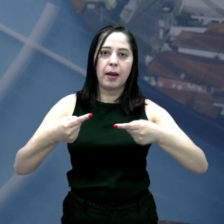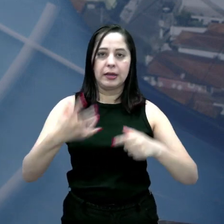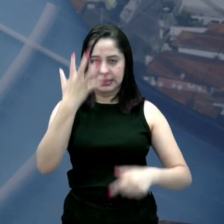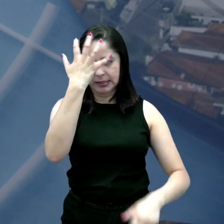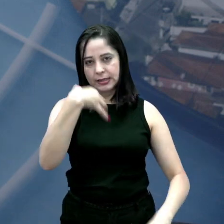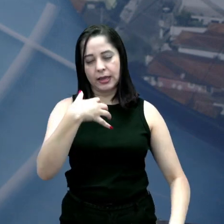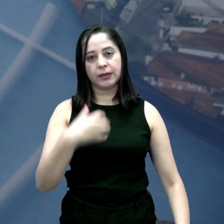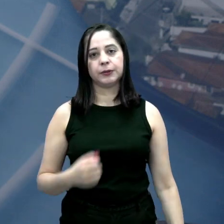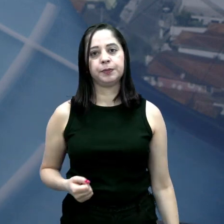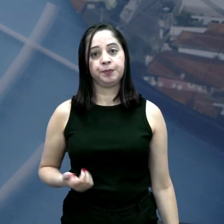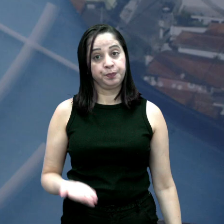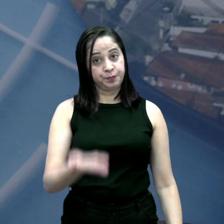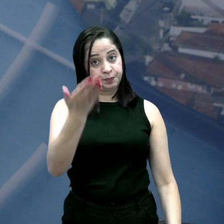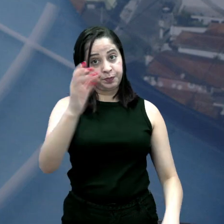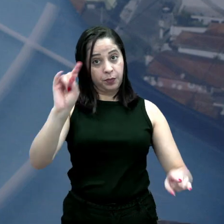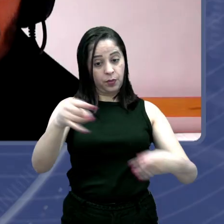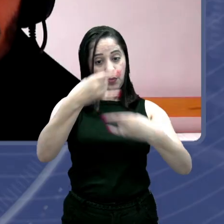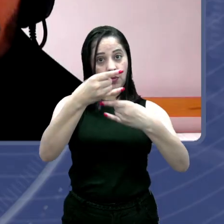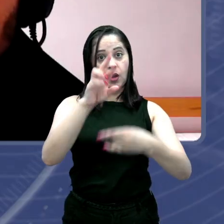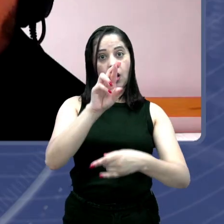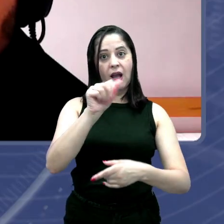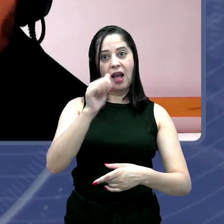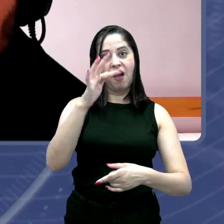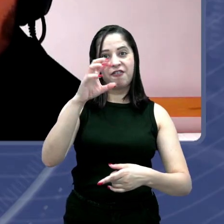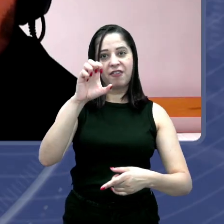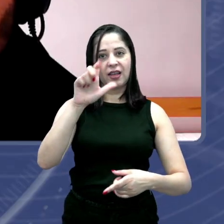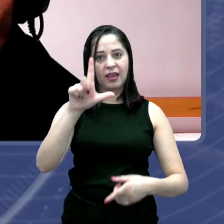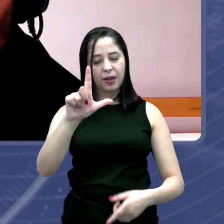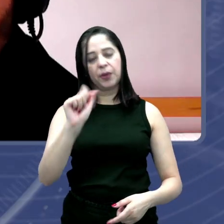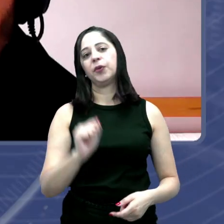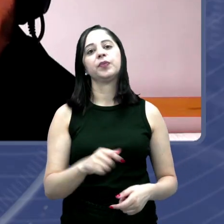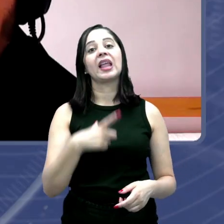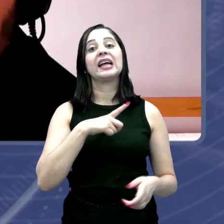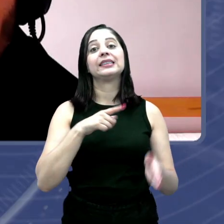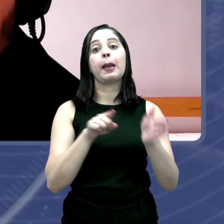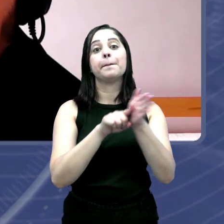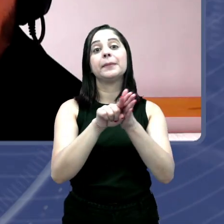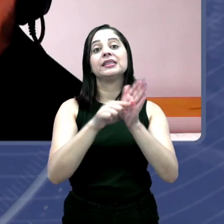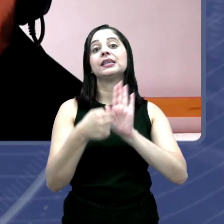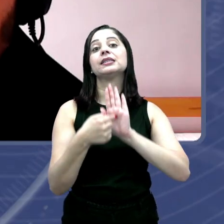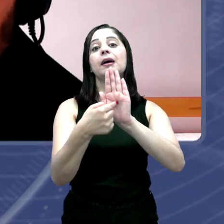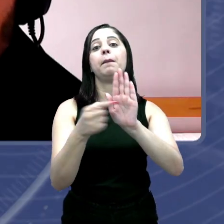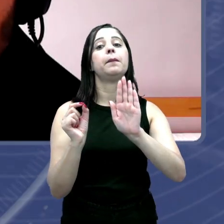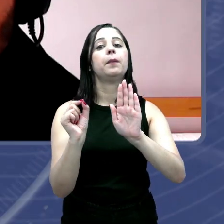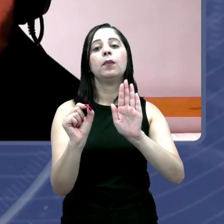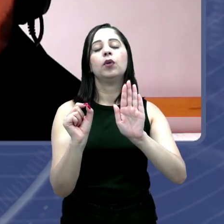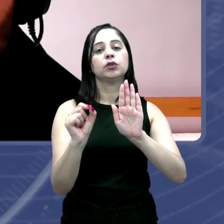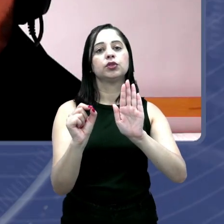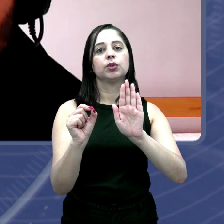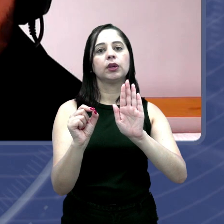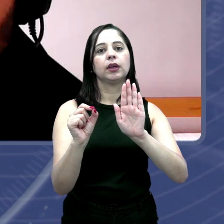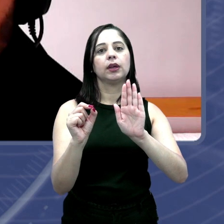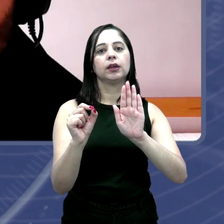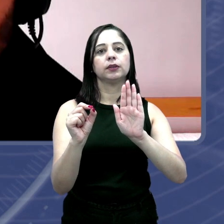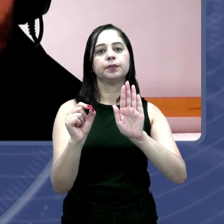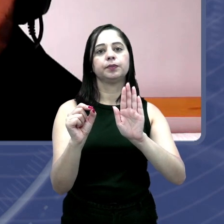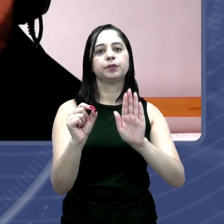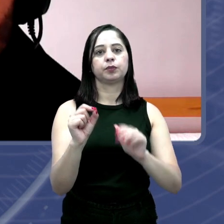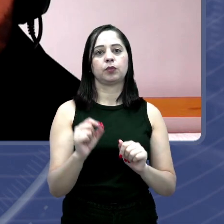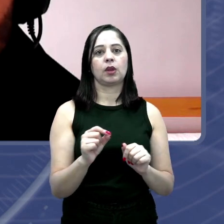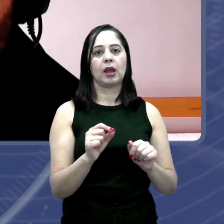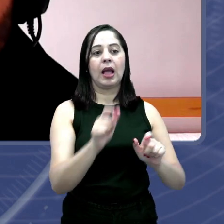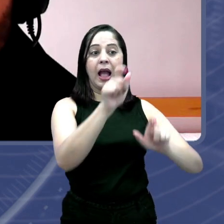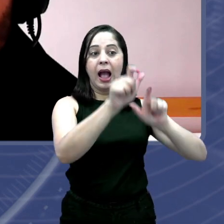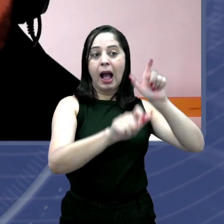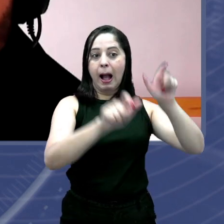séria. Vamos voltar com o Rafael. Rafael, a gente tem um dado aqui, olha só, que cerca de 90%